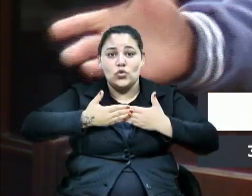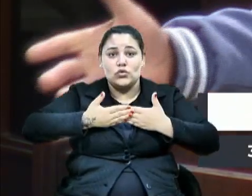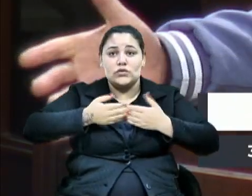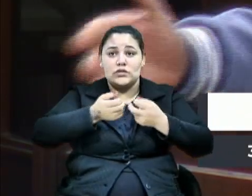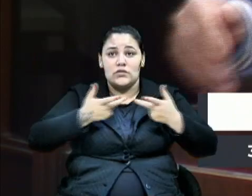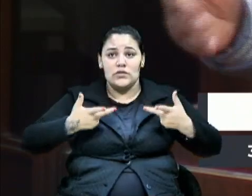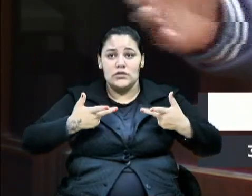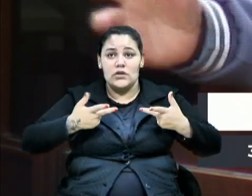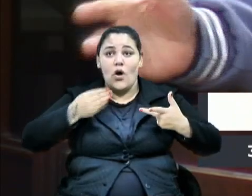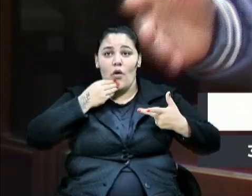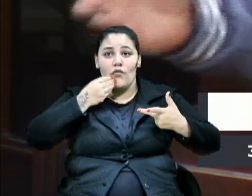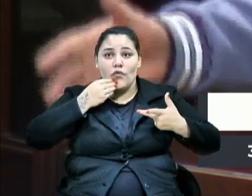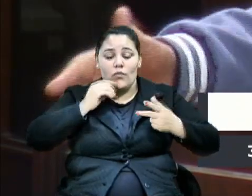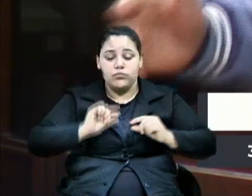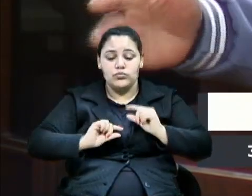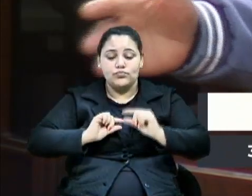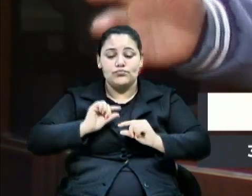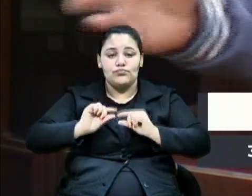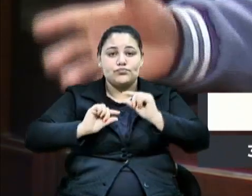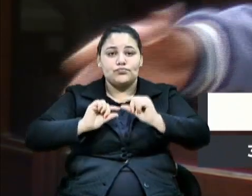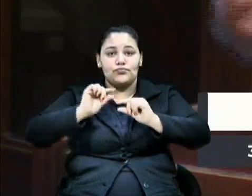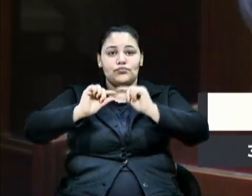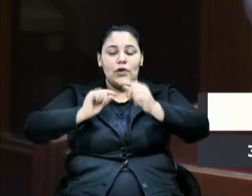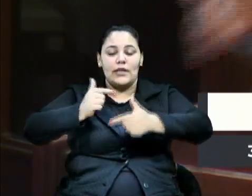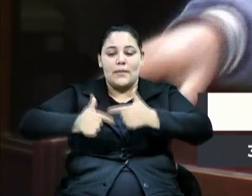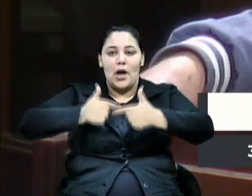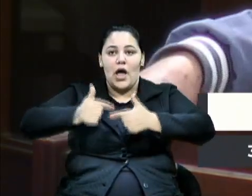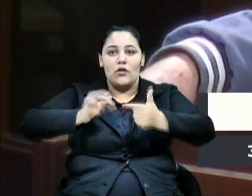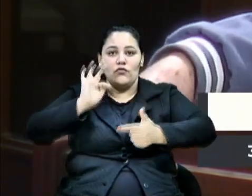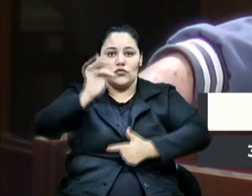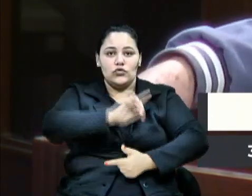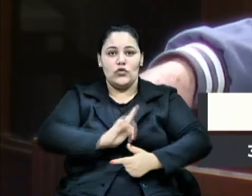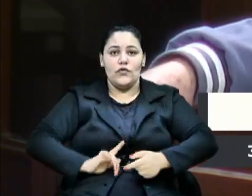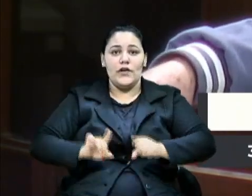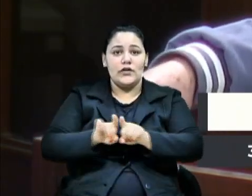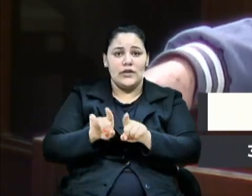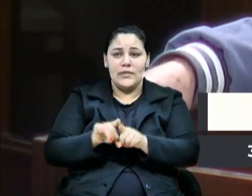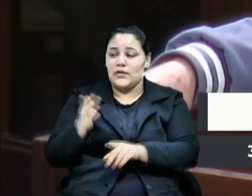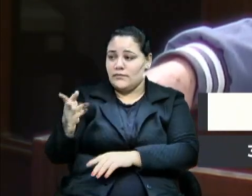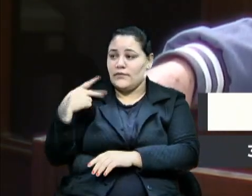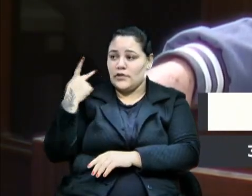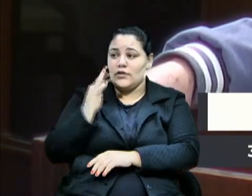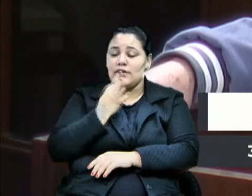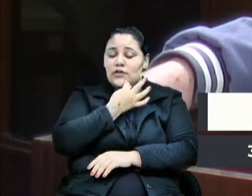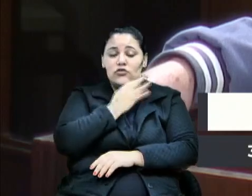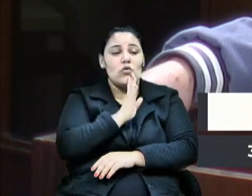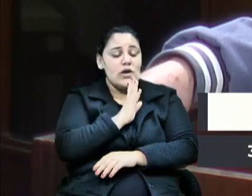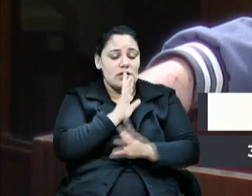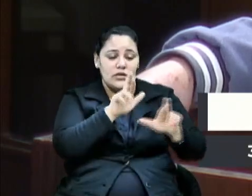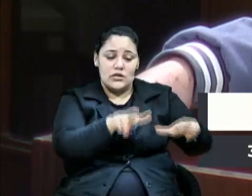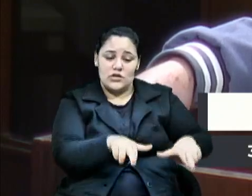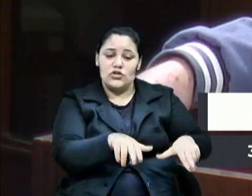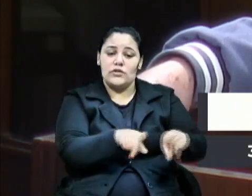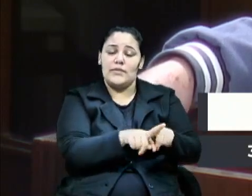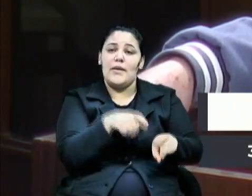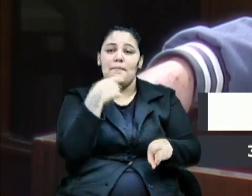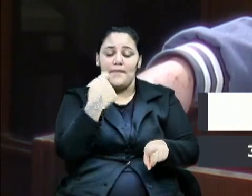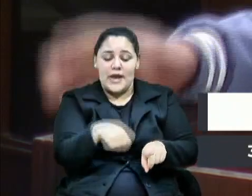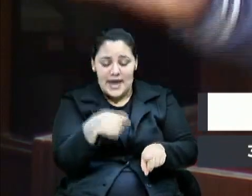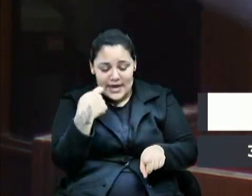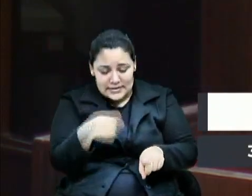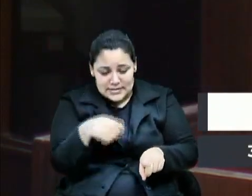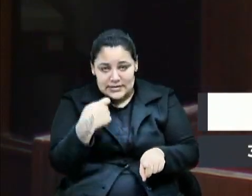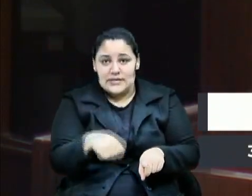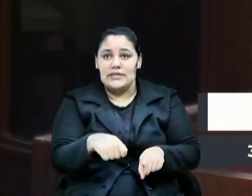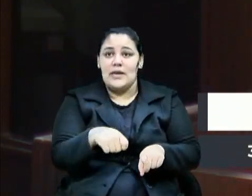aos poucos, cada um fazendo um pouco, os futuros governos, vereadora Tati, que também conhece lá, que também precisa, depois de mais